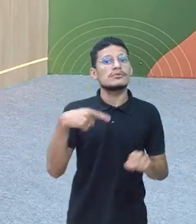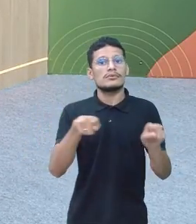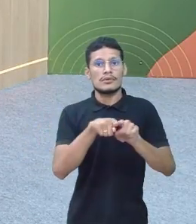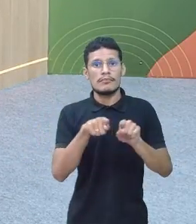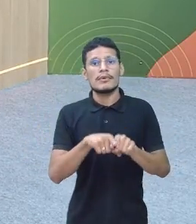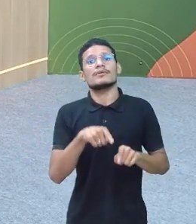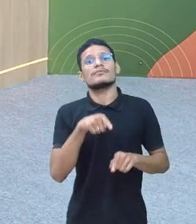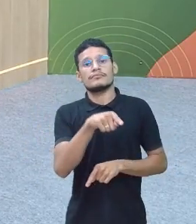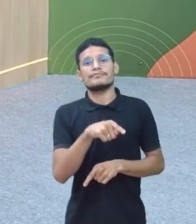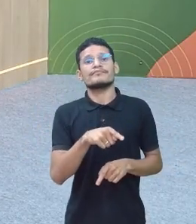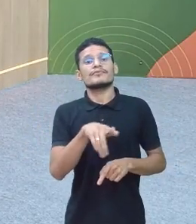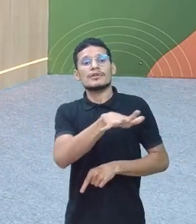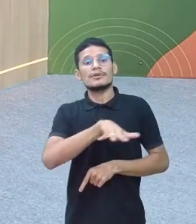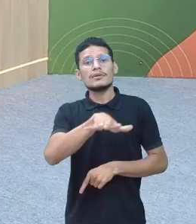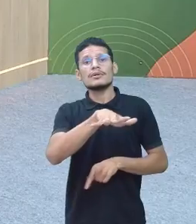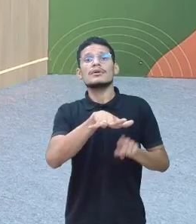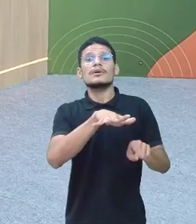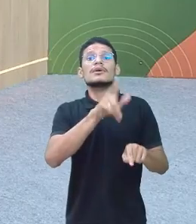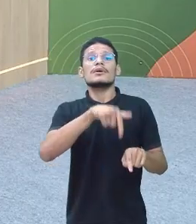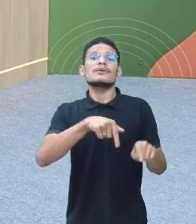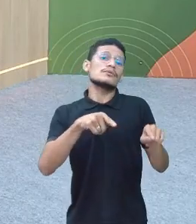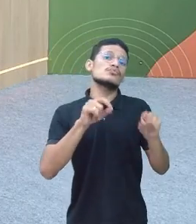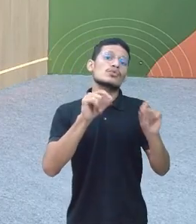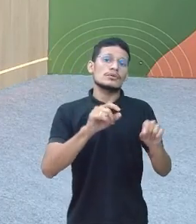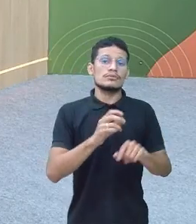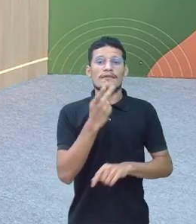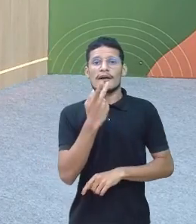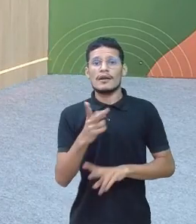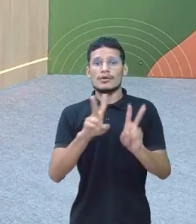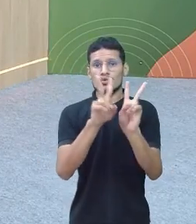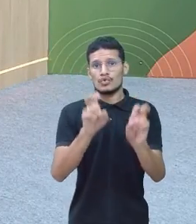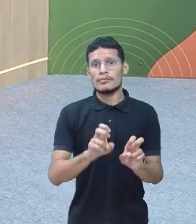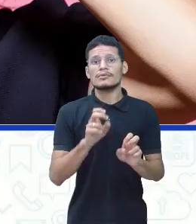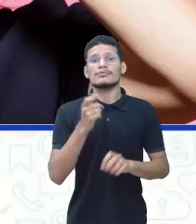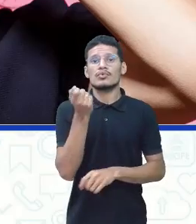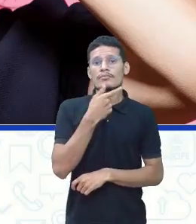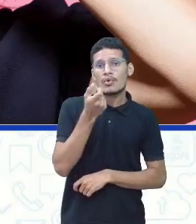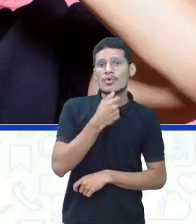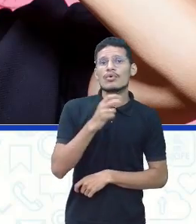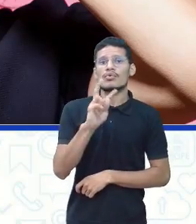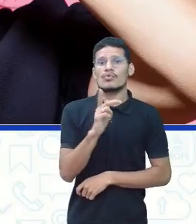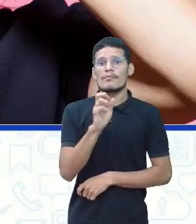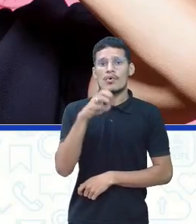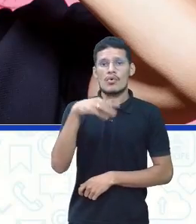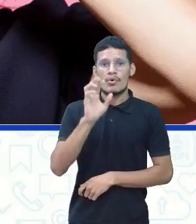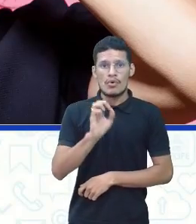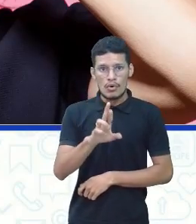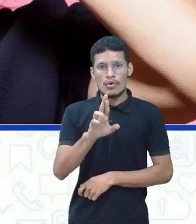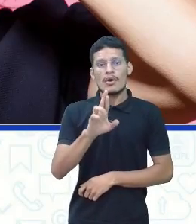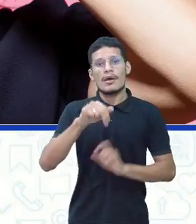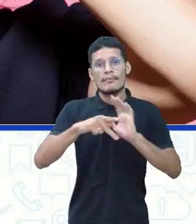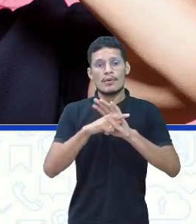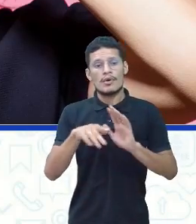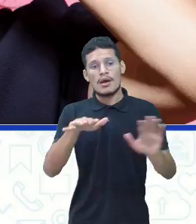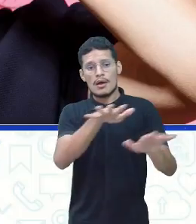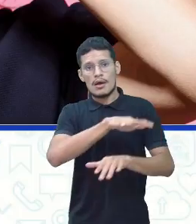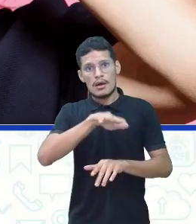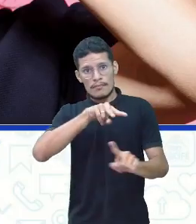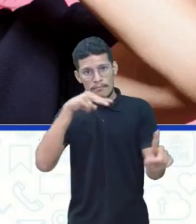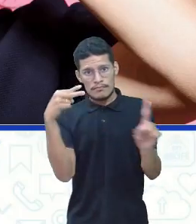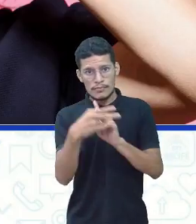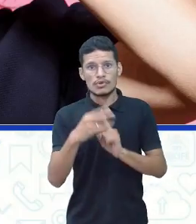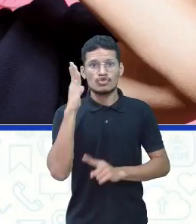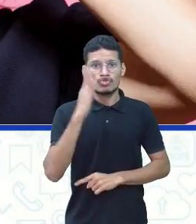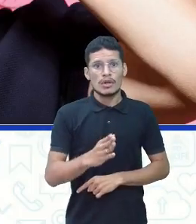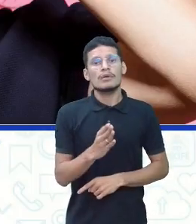humor da Academia Internacional de Cinema, ela diz que, na verdade, o humor envolve um ponto de vista